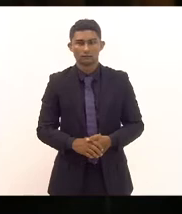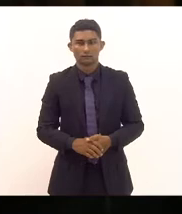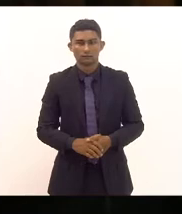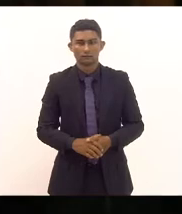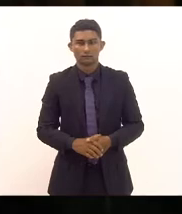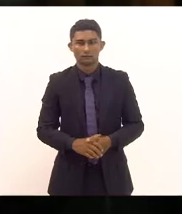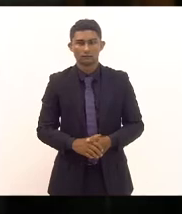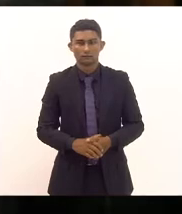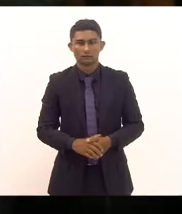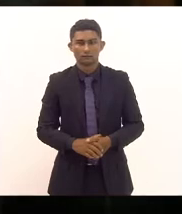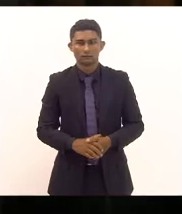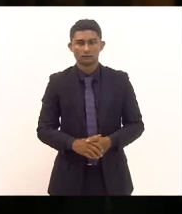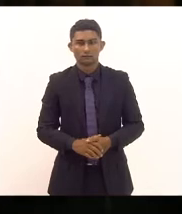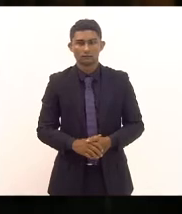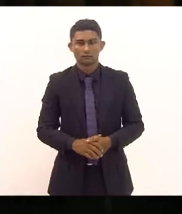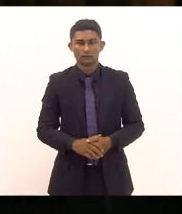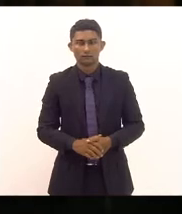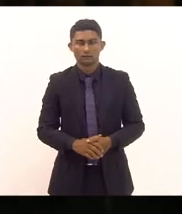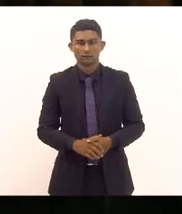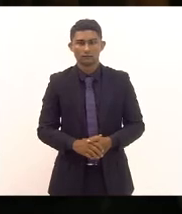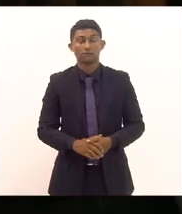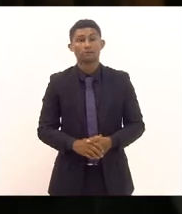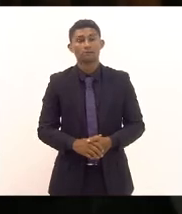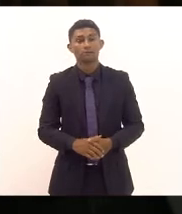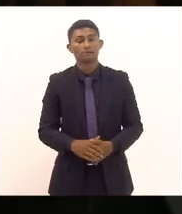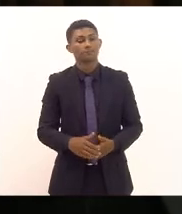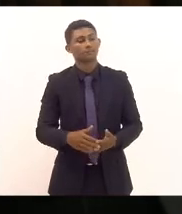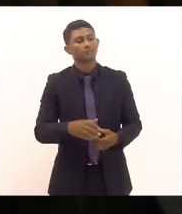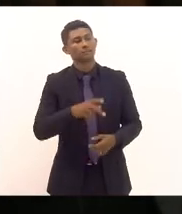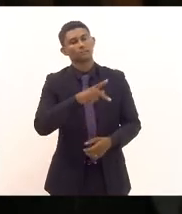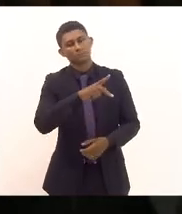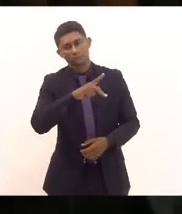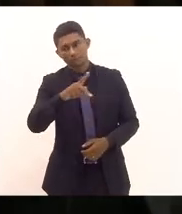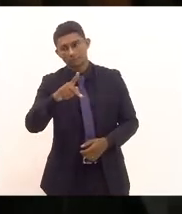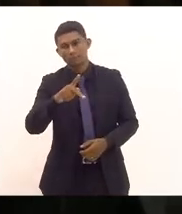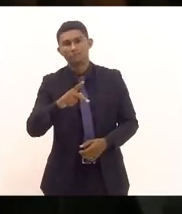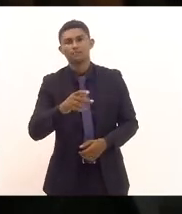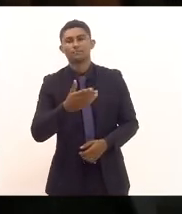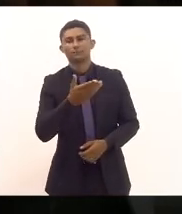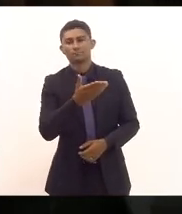E aí e chora Presidente